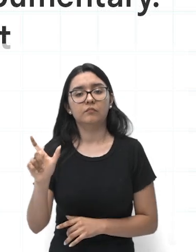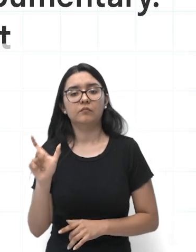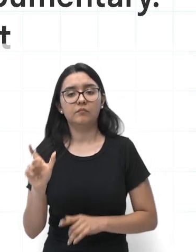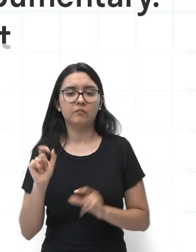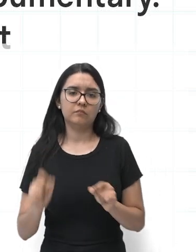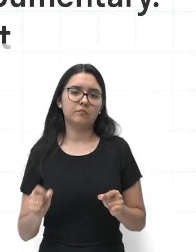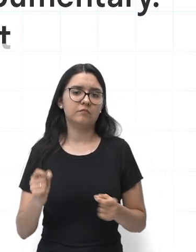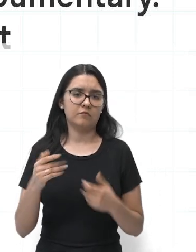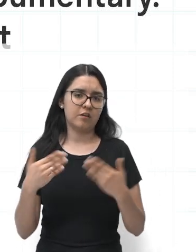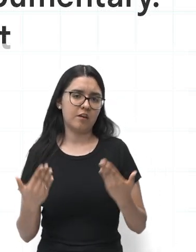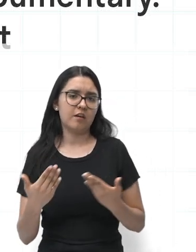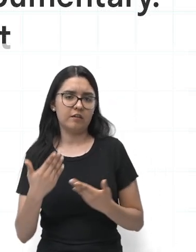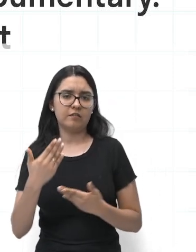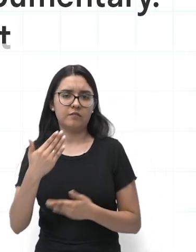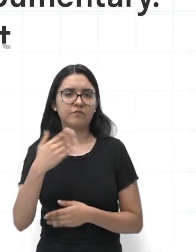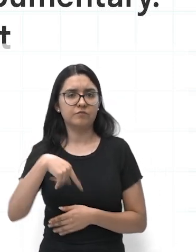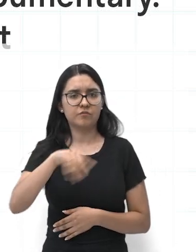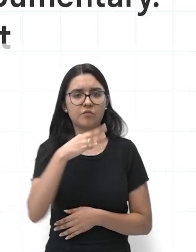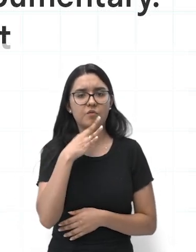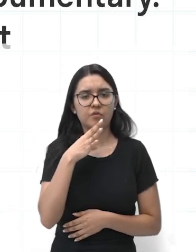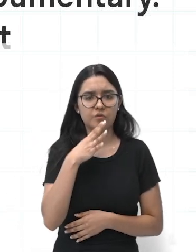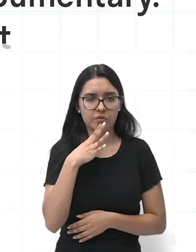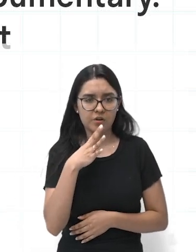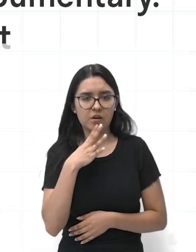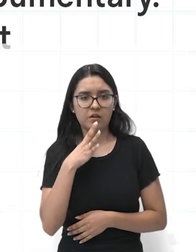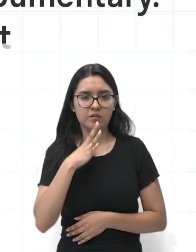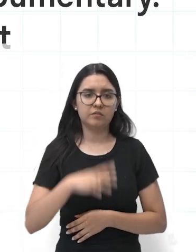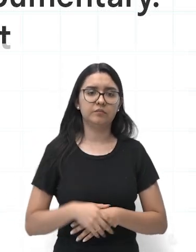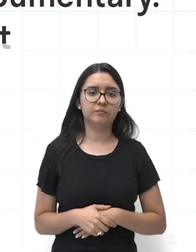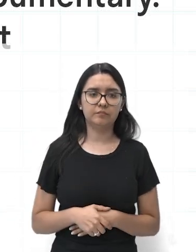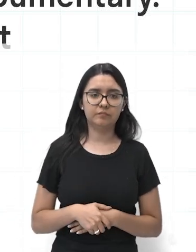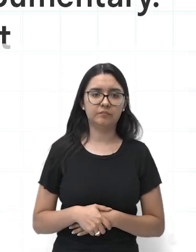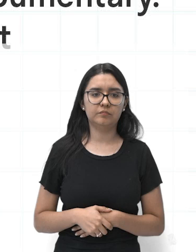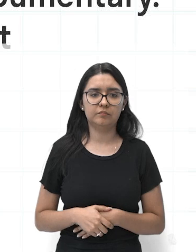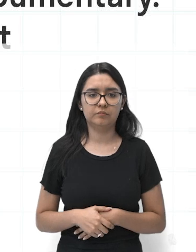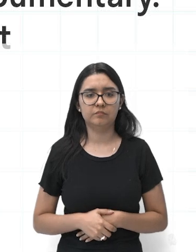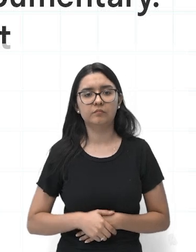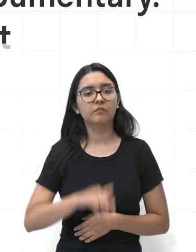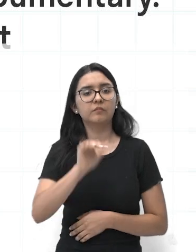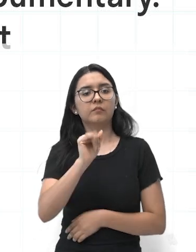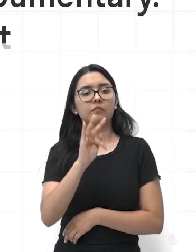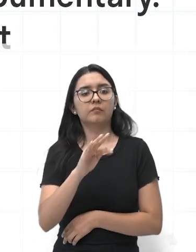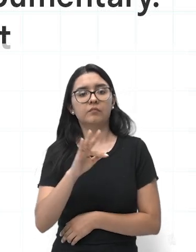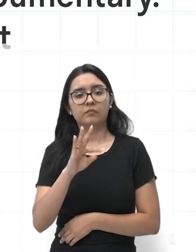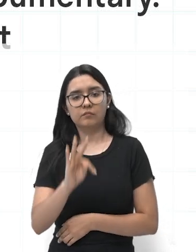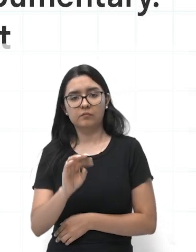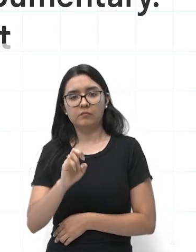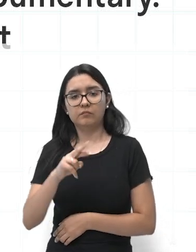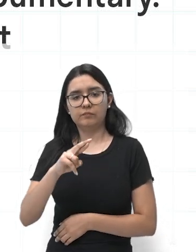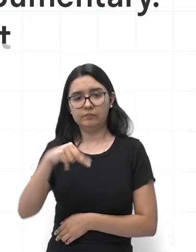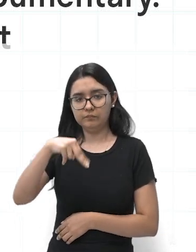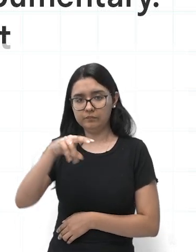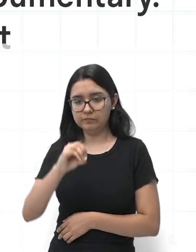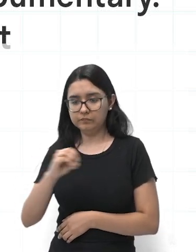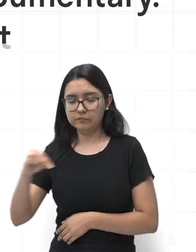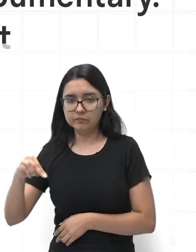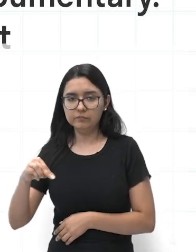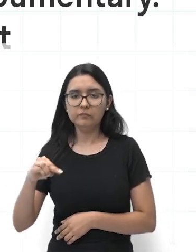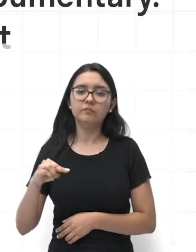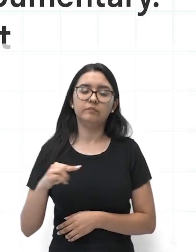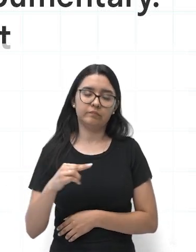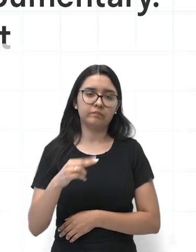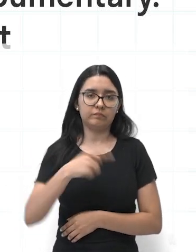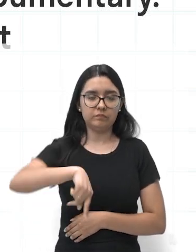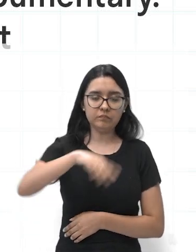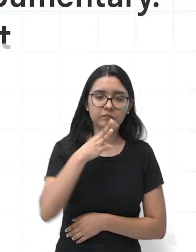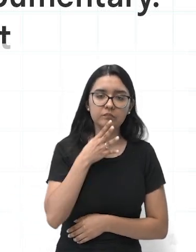são conhecidas, como afternoon, é bem conhecida em inglês, books, muito conhecida também, movie,